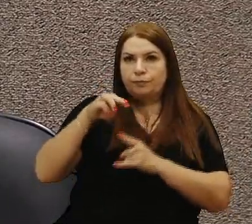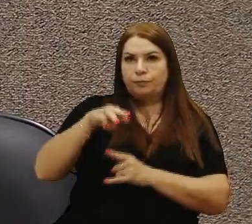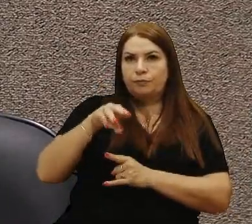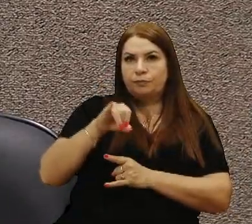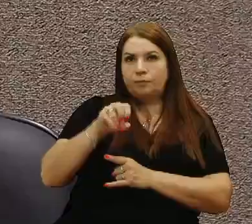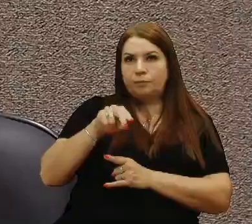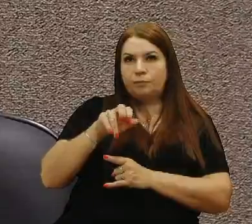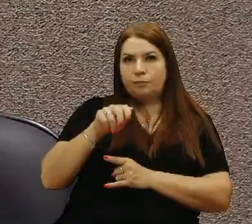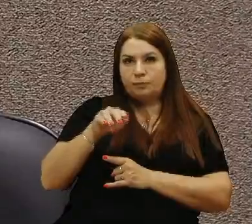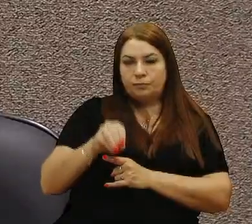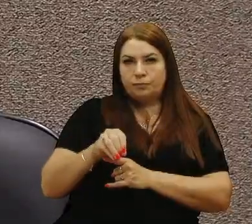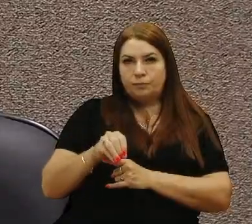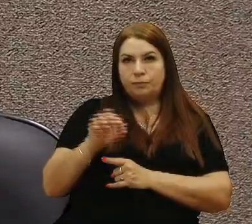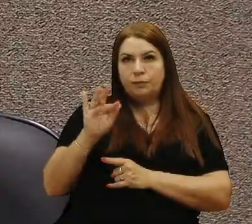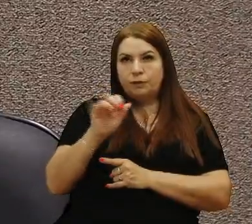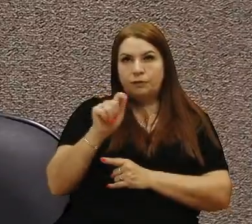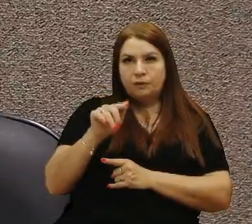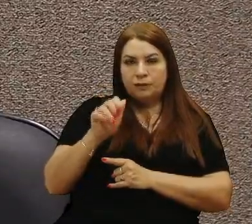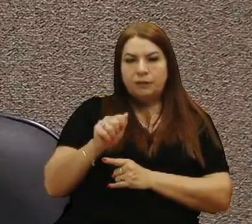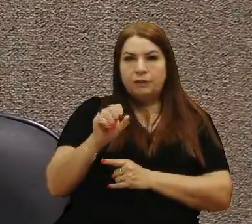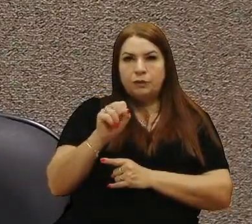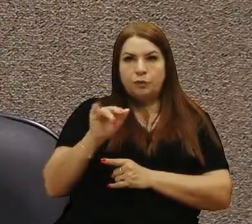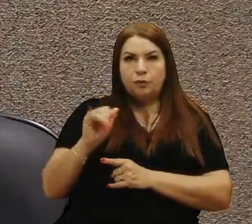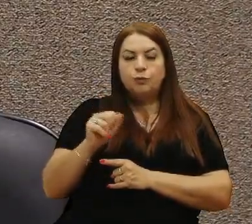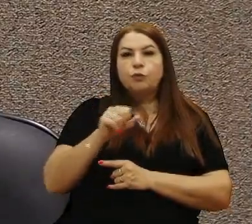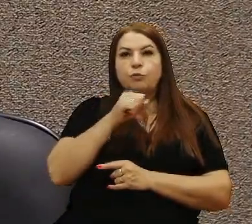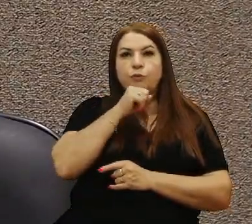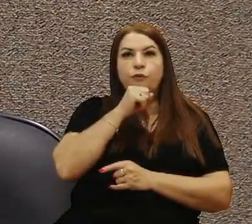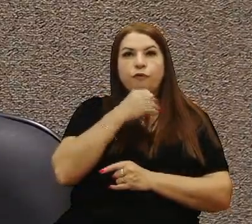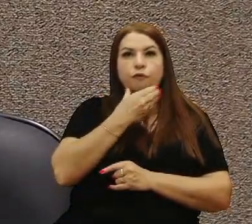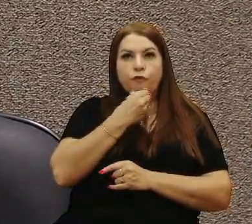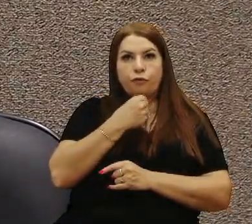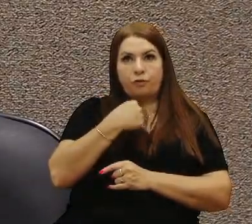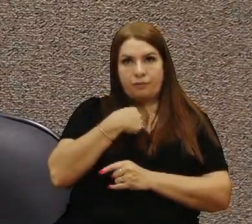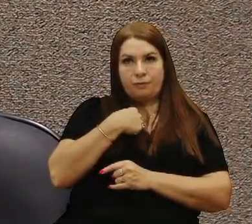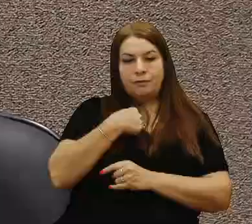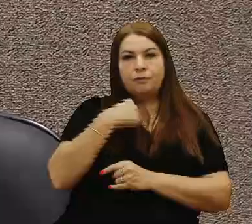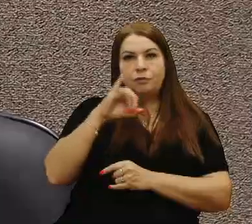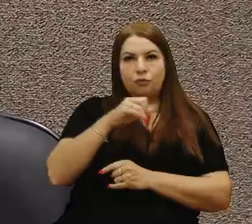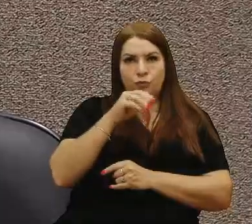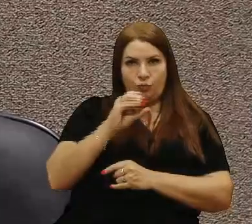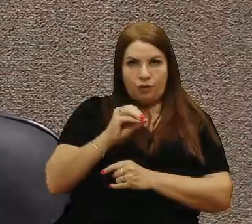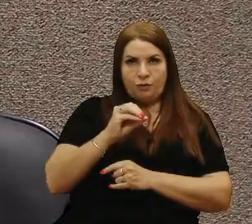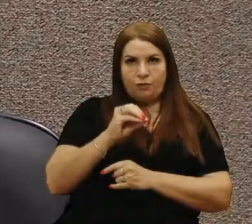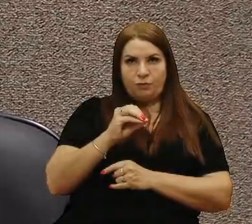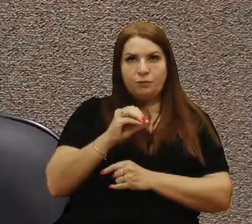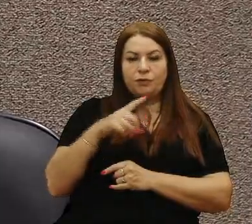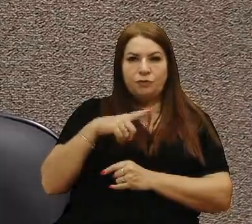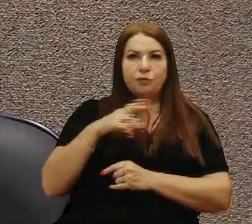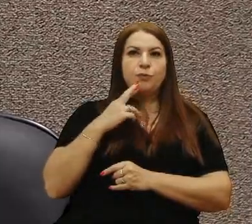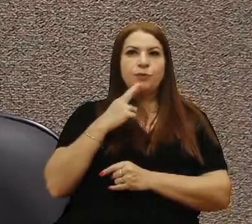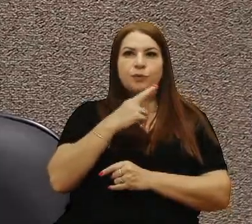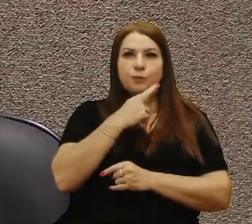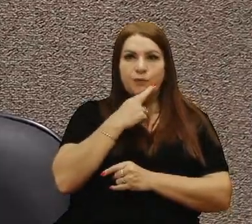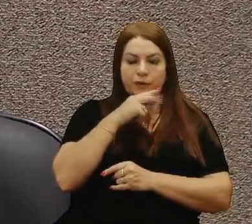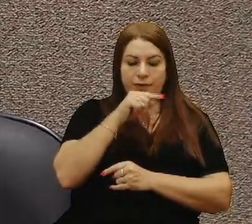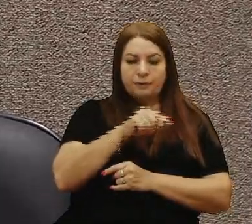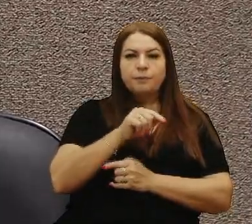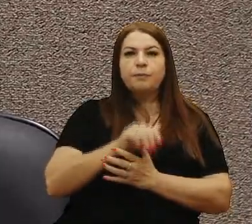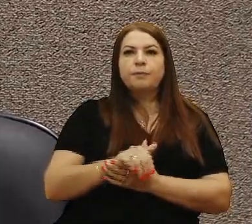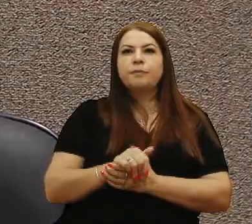de Fazenda Souza. Quando o meu avô, João Bonato, tinha um restaurante em Fazenda